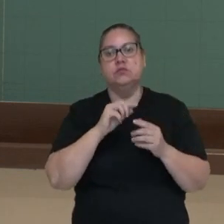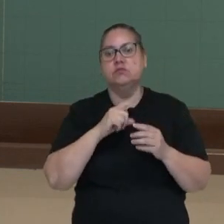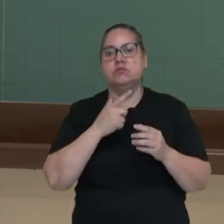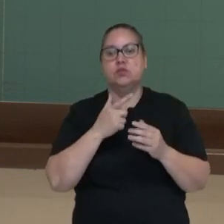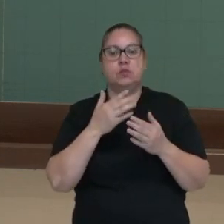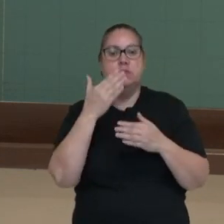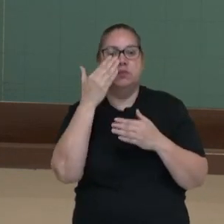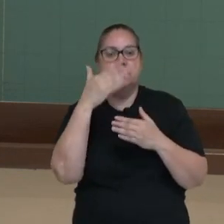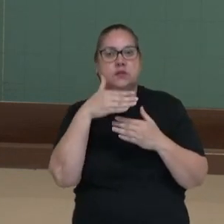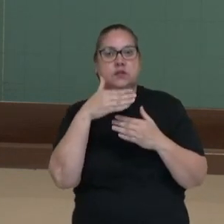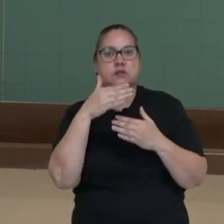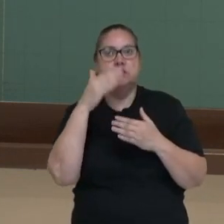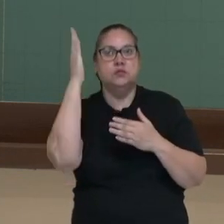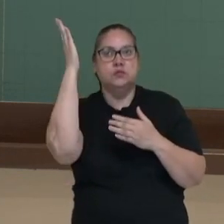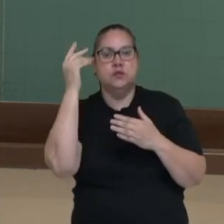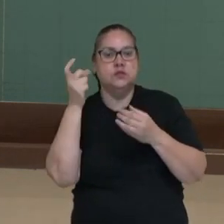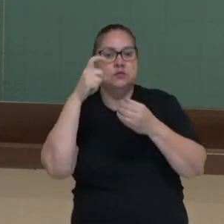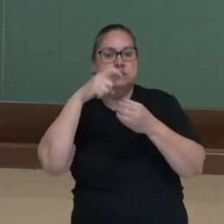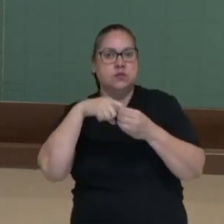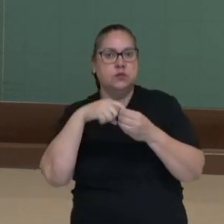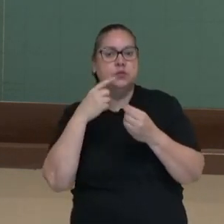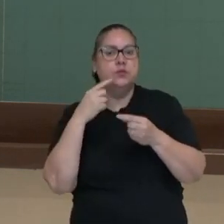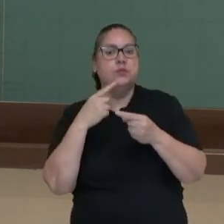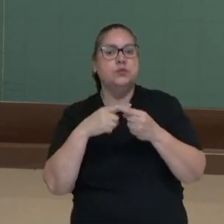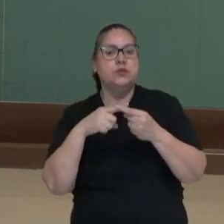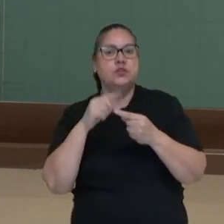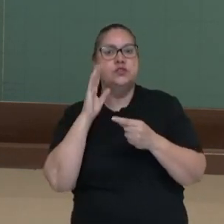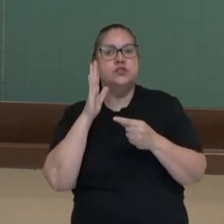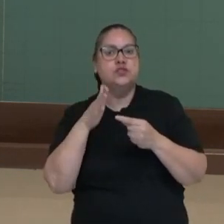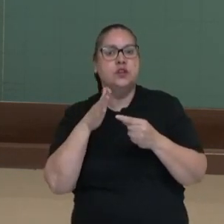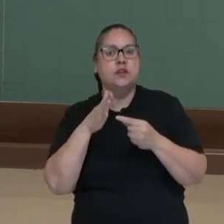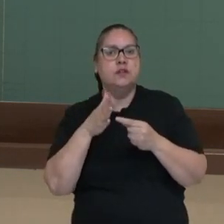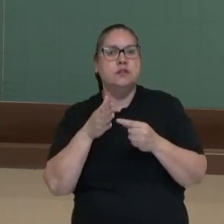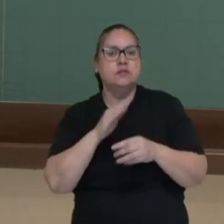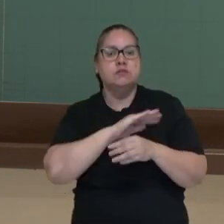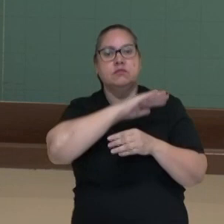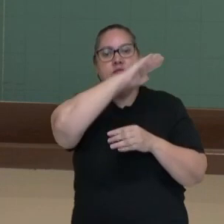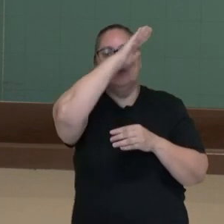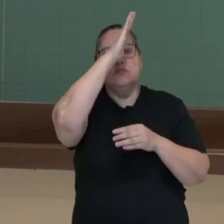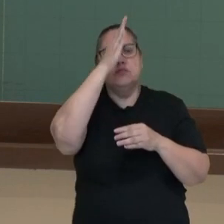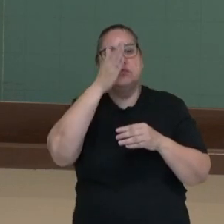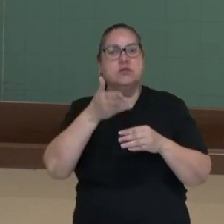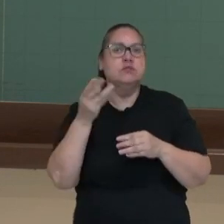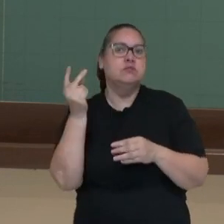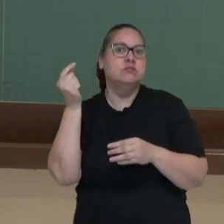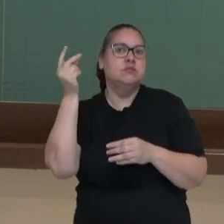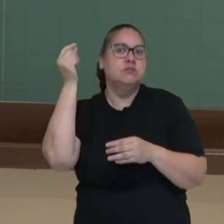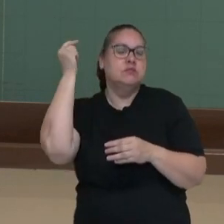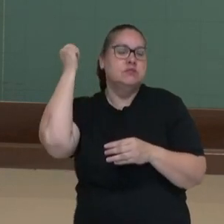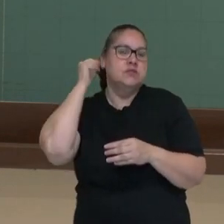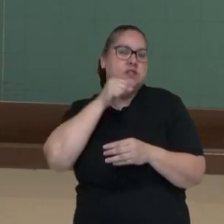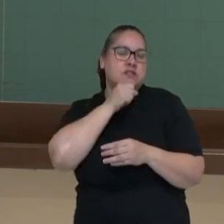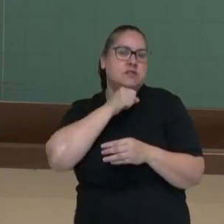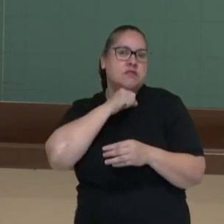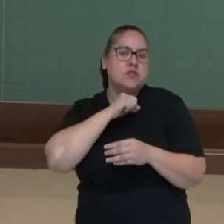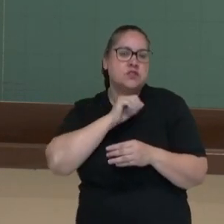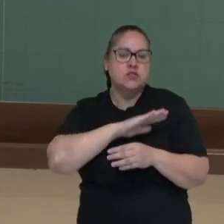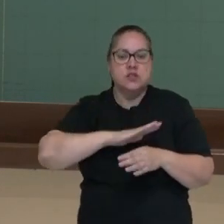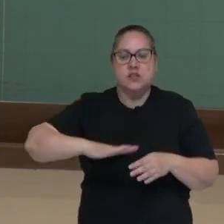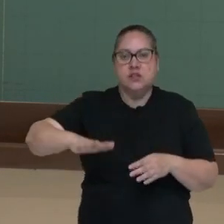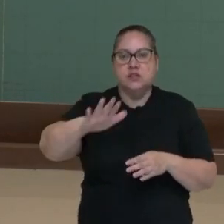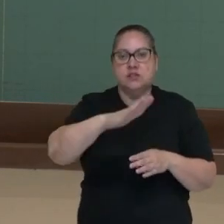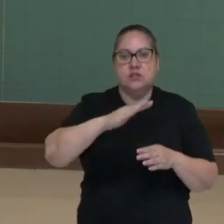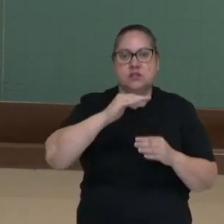estão presentes no território brasileiro porque ele já é considerado um relevo mais antigo. Regiões de relevos